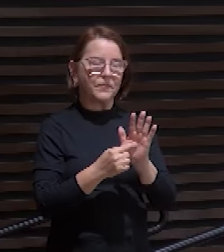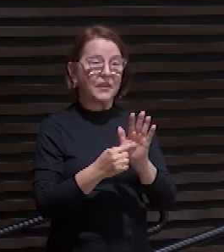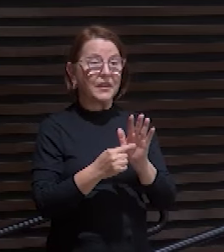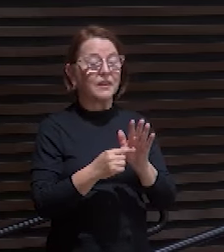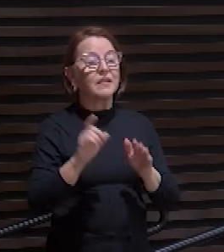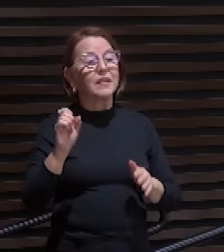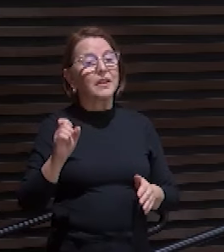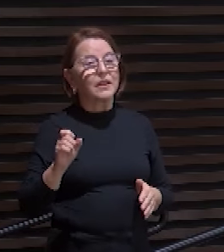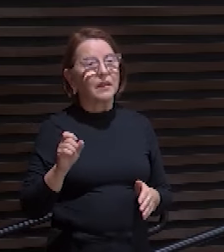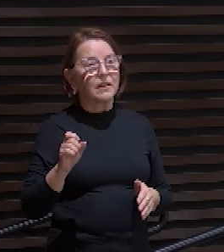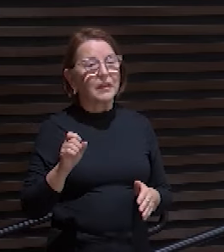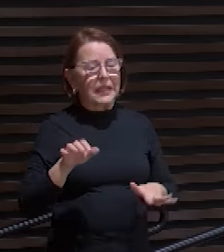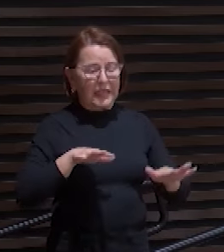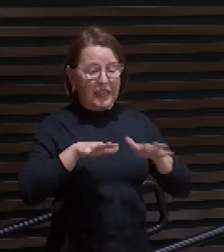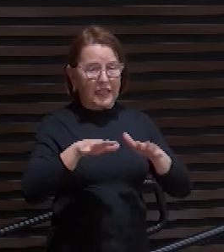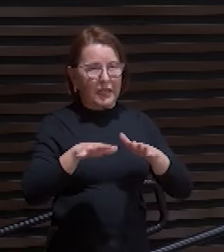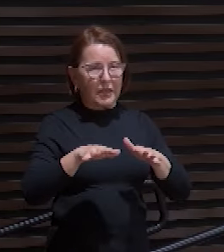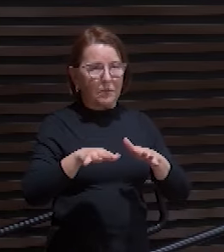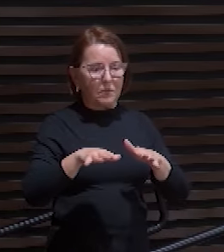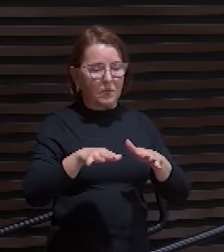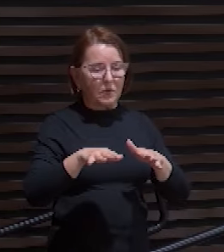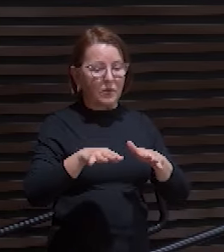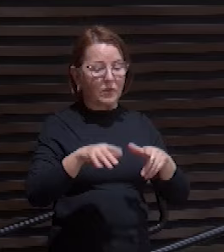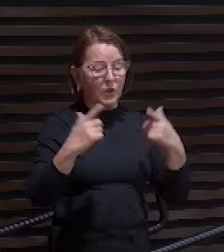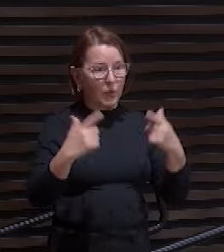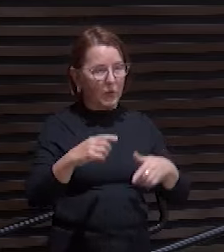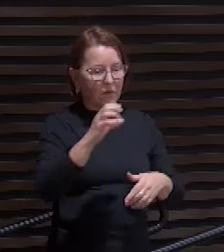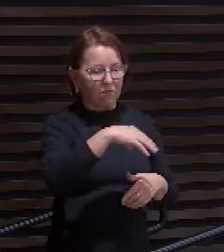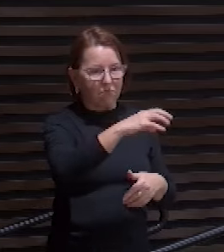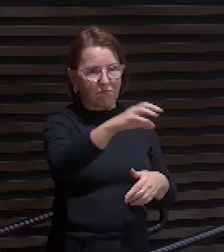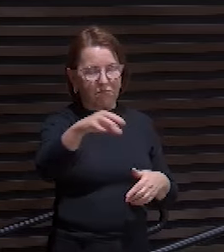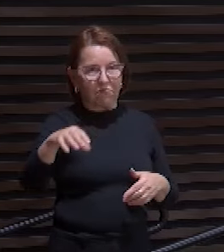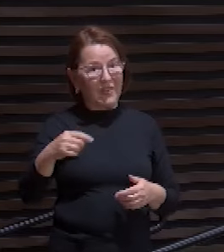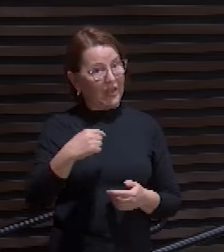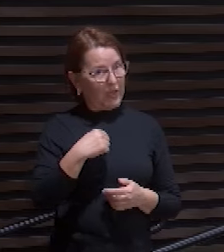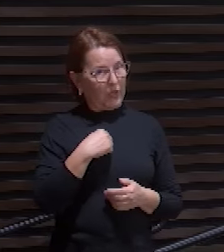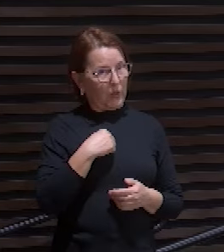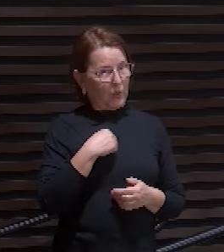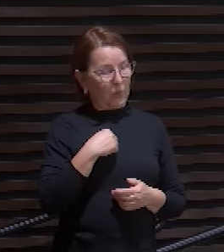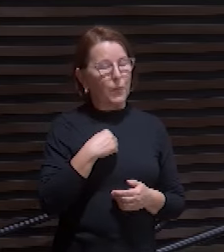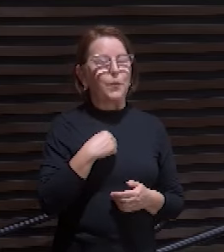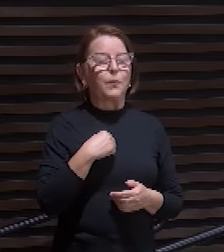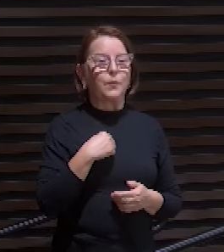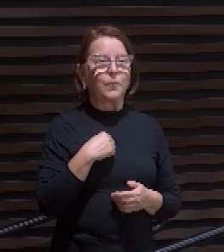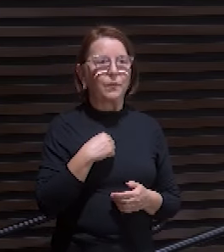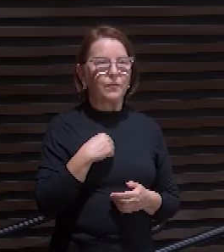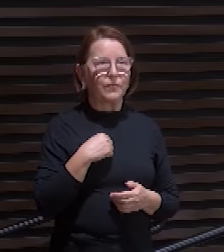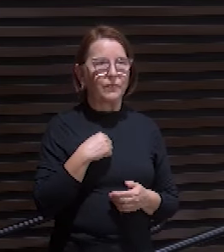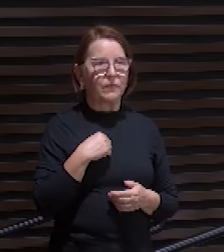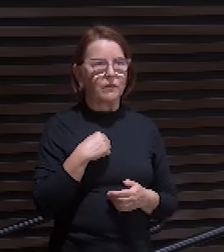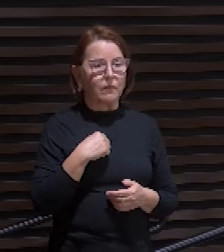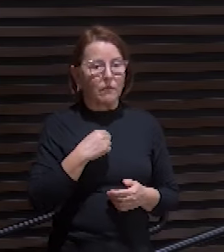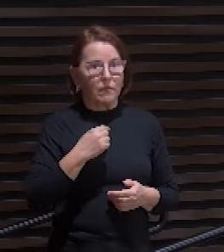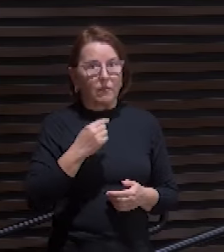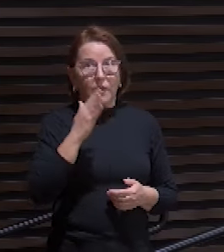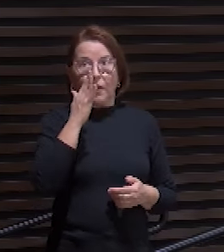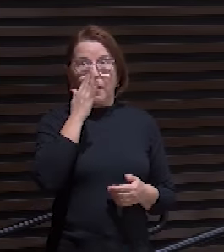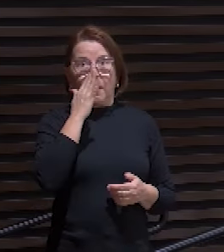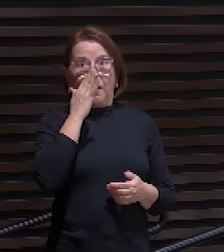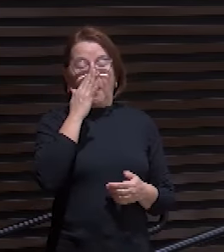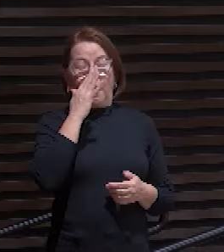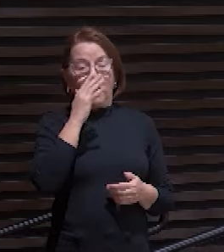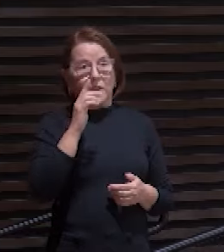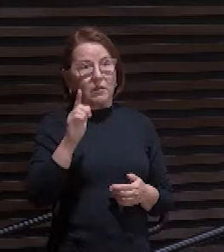seria terremotos em vários lugares. Eu, Maurício Torres, estou admirado de Londrina não